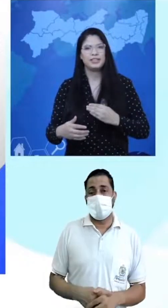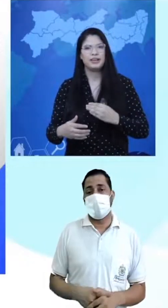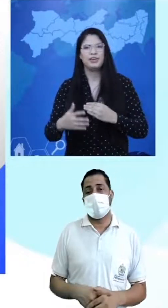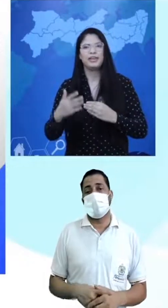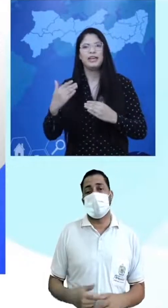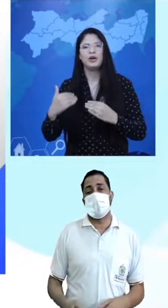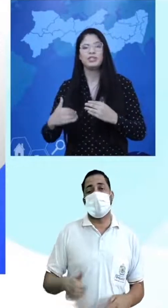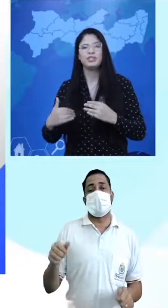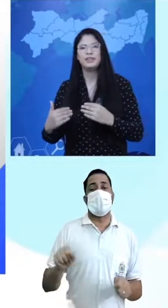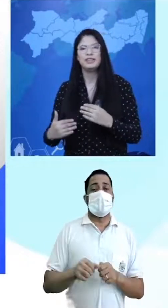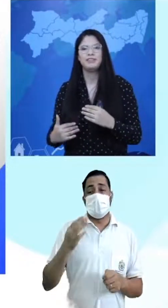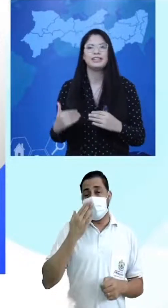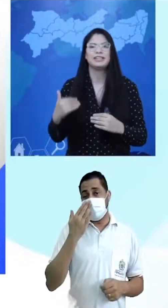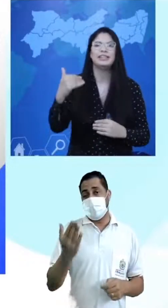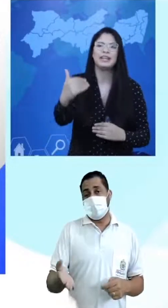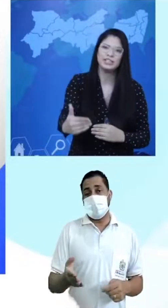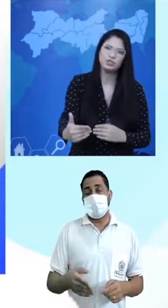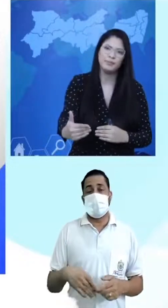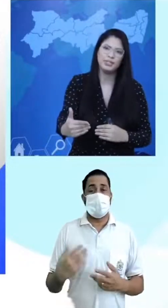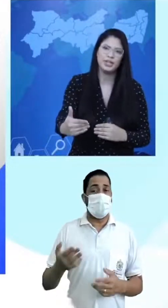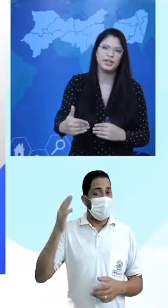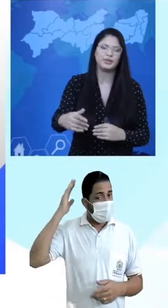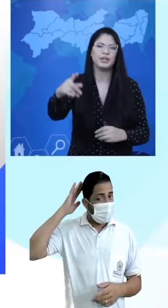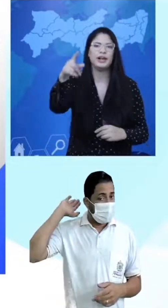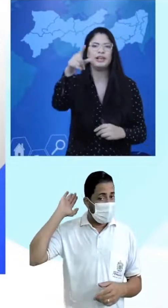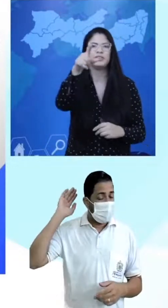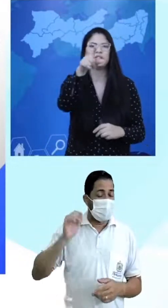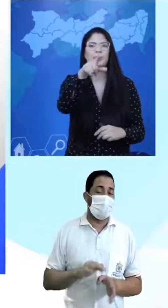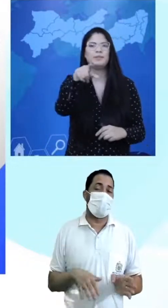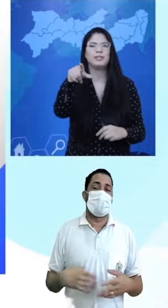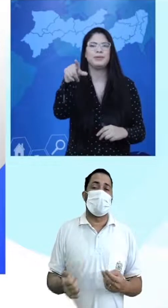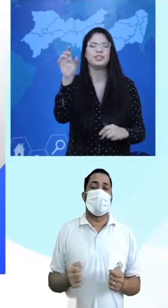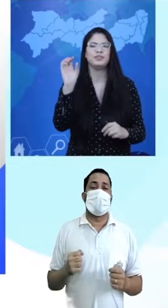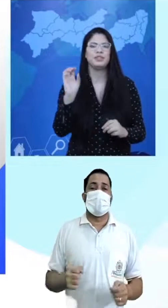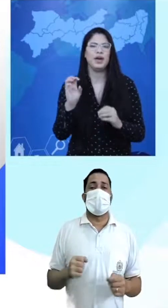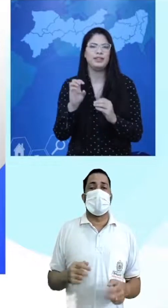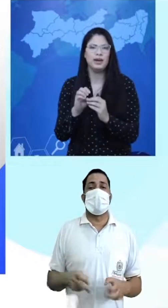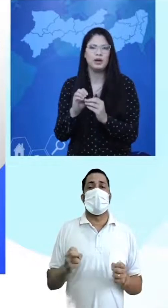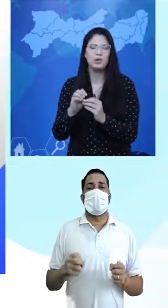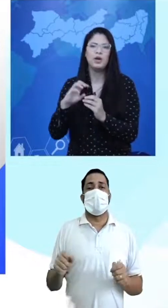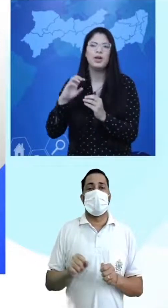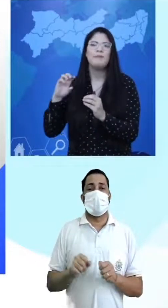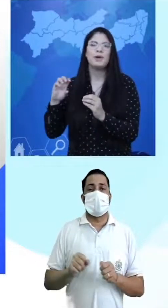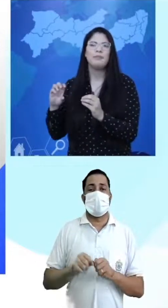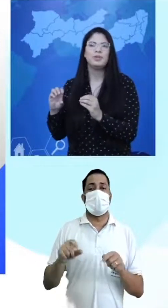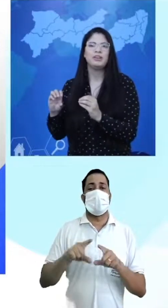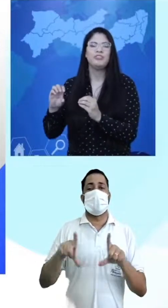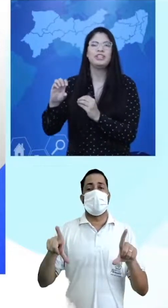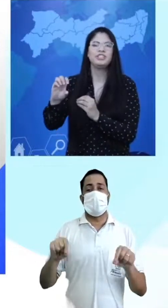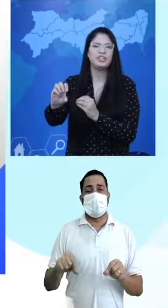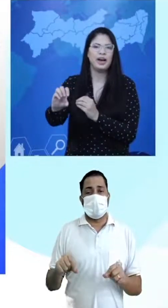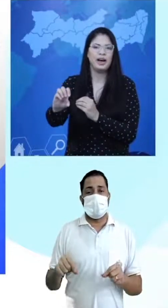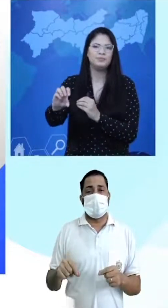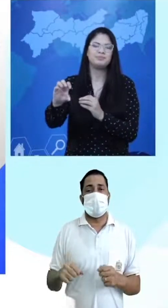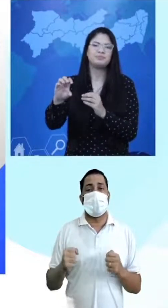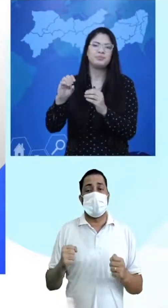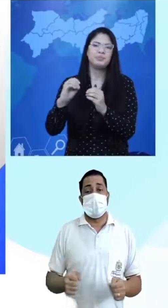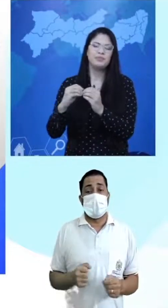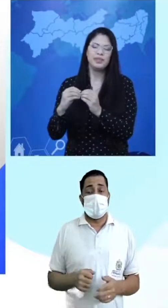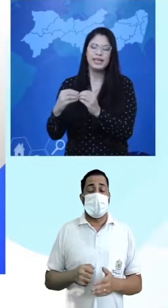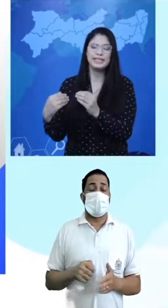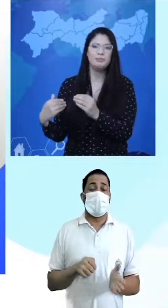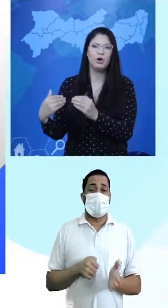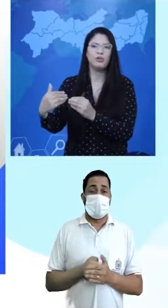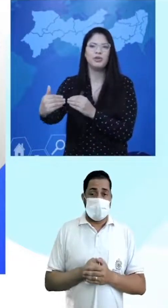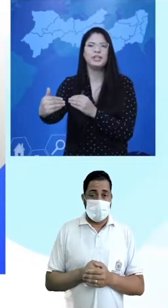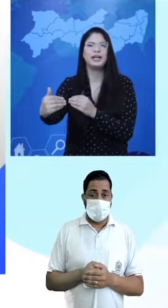face da frente e agora a gente fez a face de trás do objeto. Então, ali vocês podem perceber que a gente fez um retângulo para poder fechar